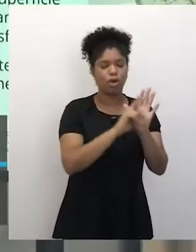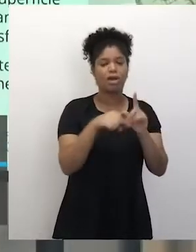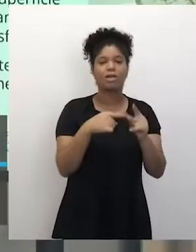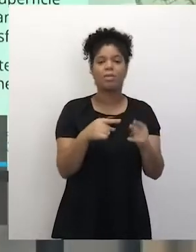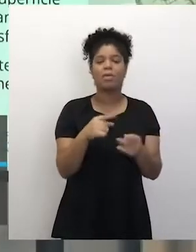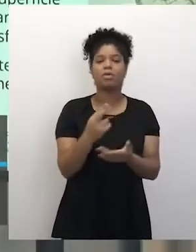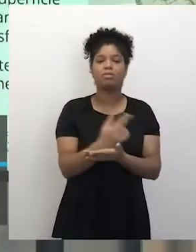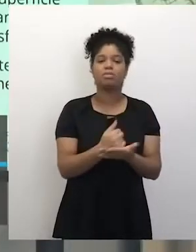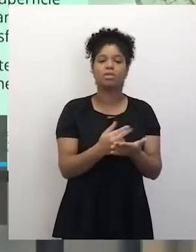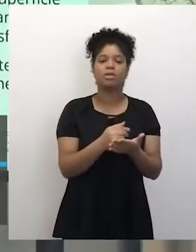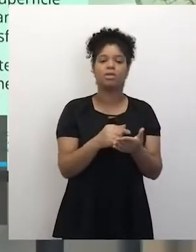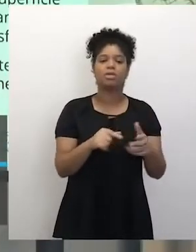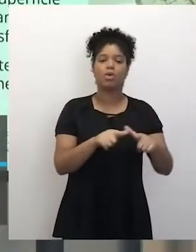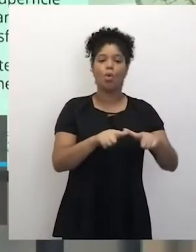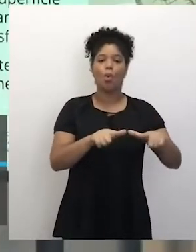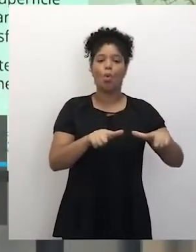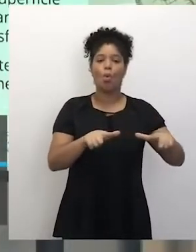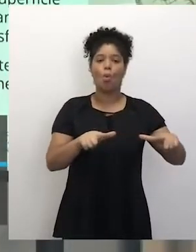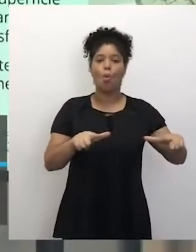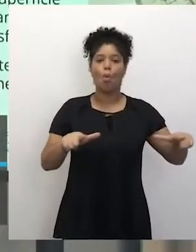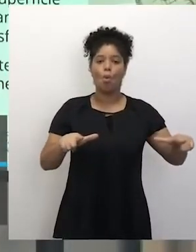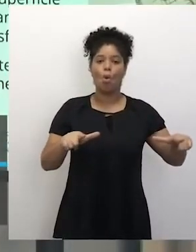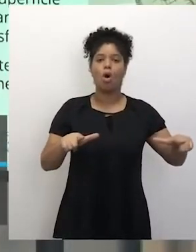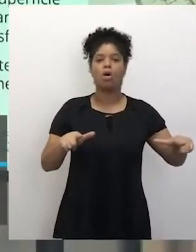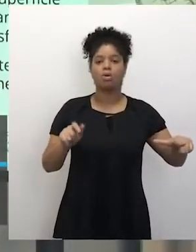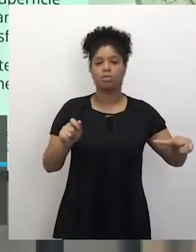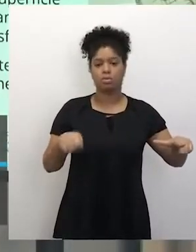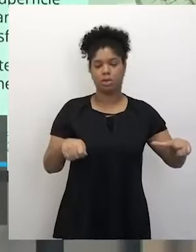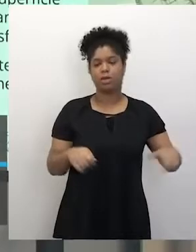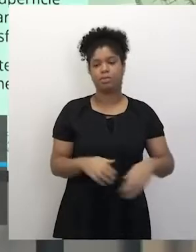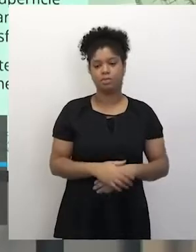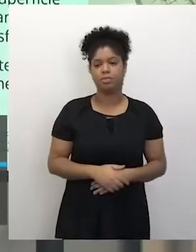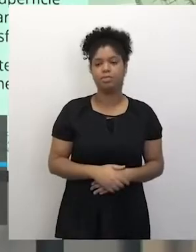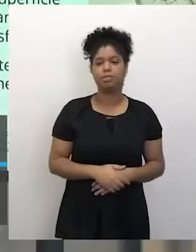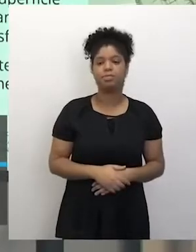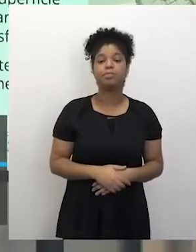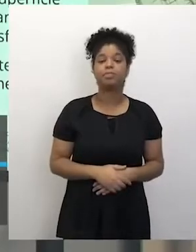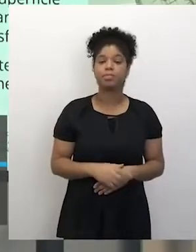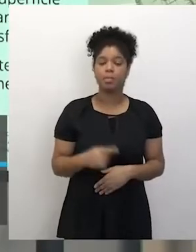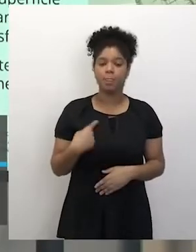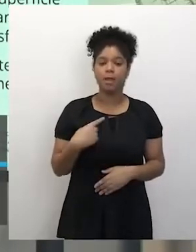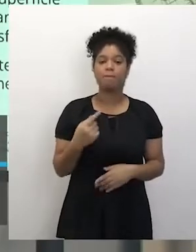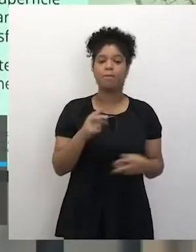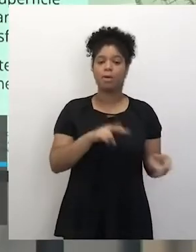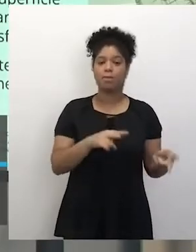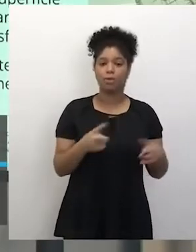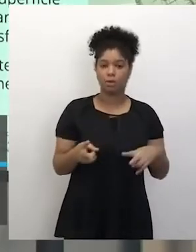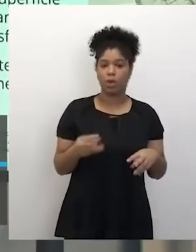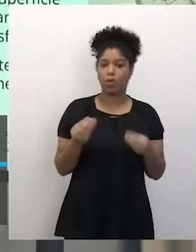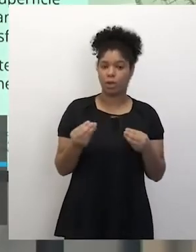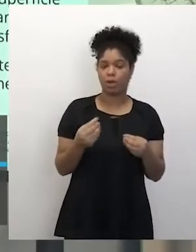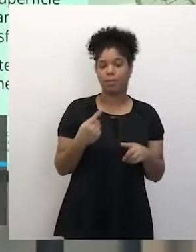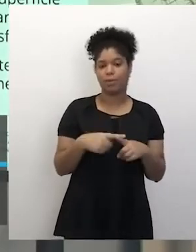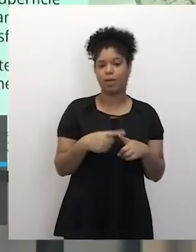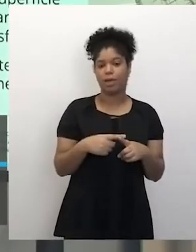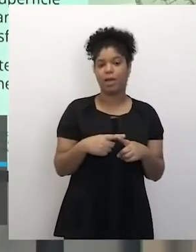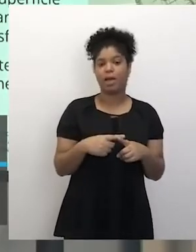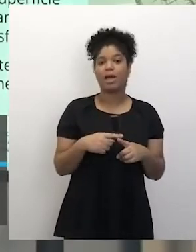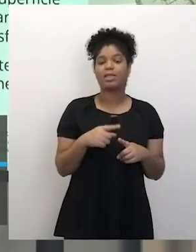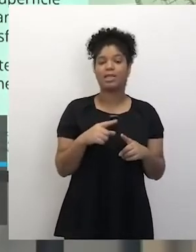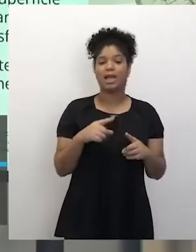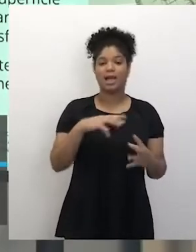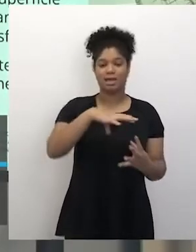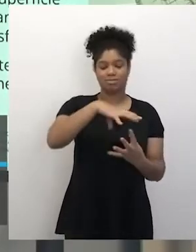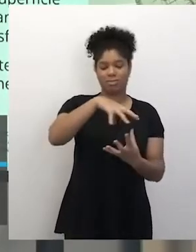plano, sempre vai ter as suas deformações, né? Então, a gente transfere um